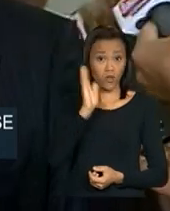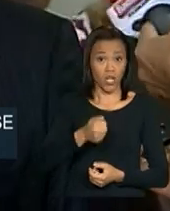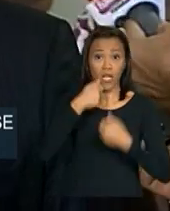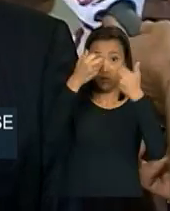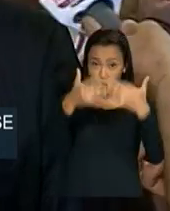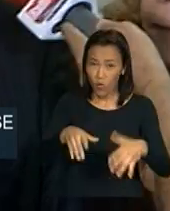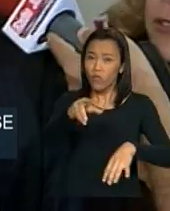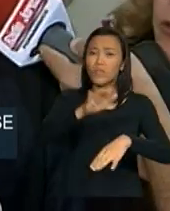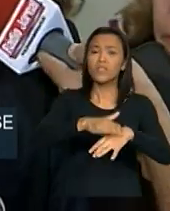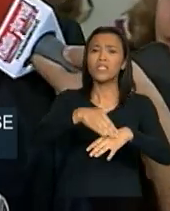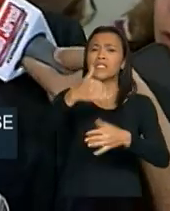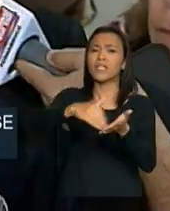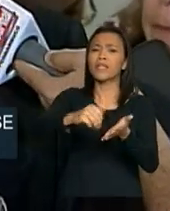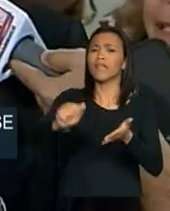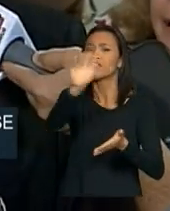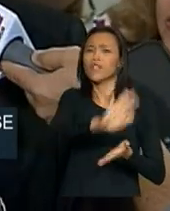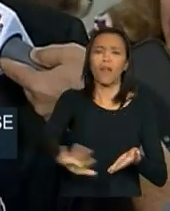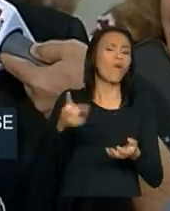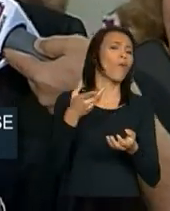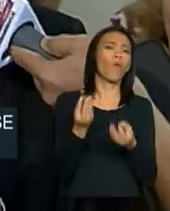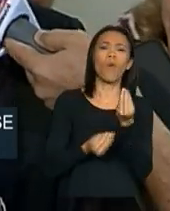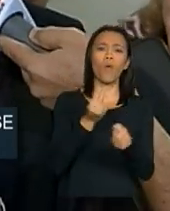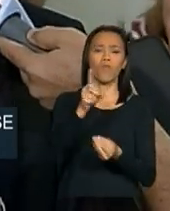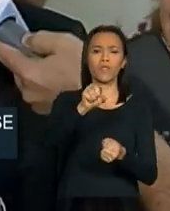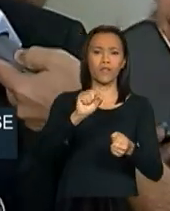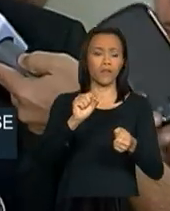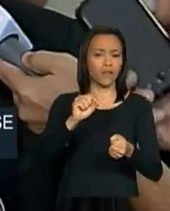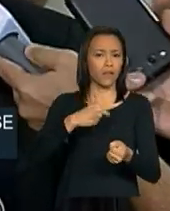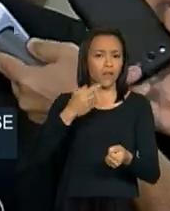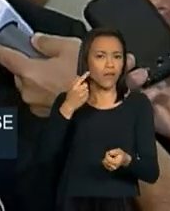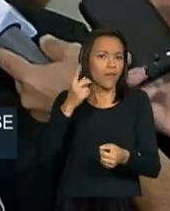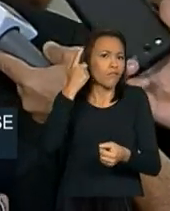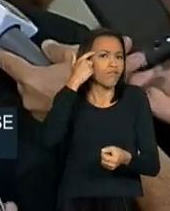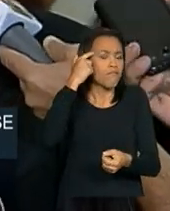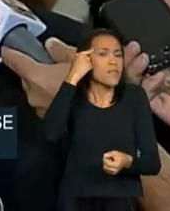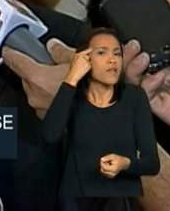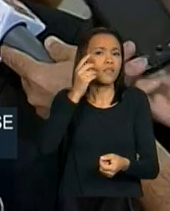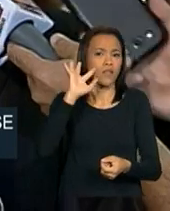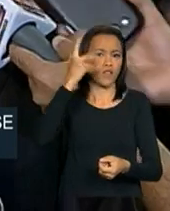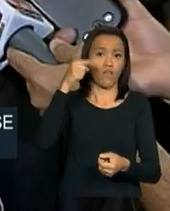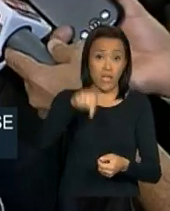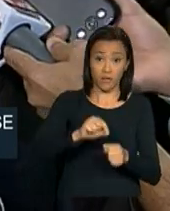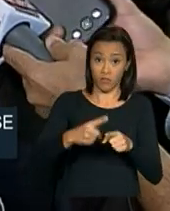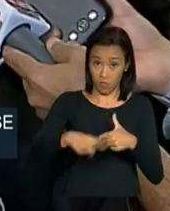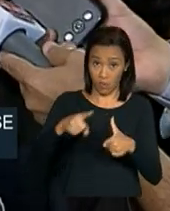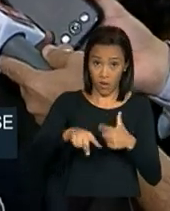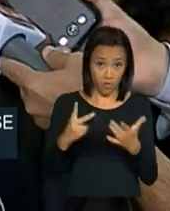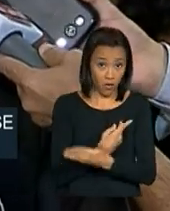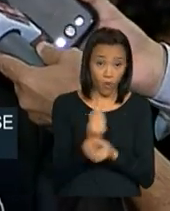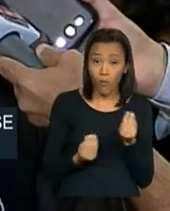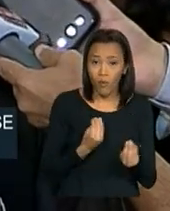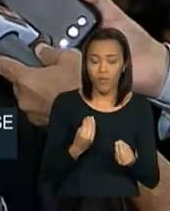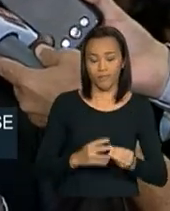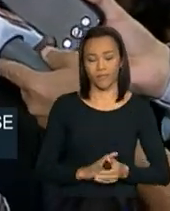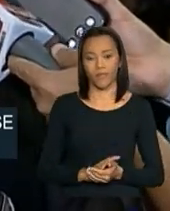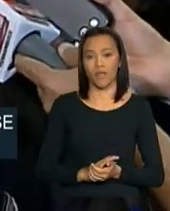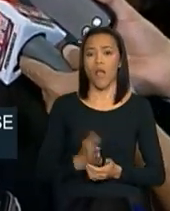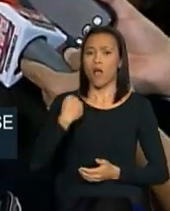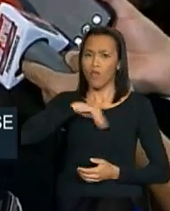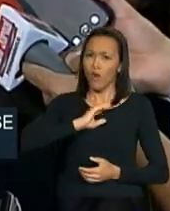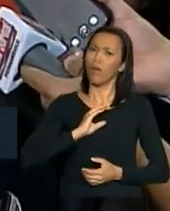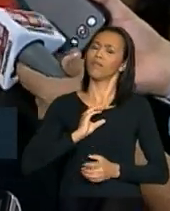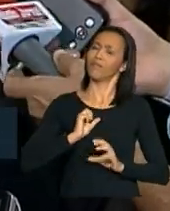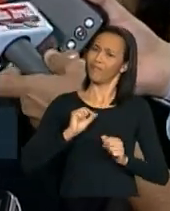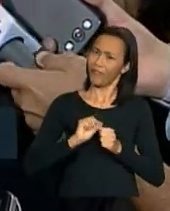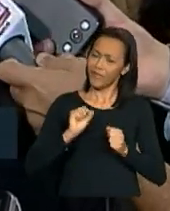senhor, como secretário-geral do partido, como é que o senhor pretende resolver essa questão no partido e no ministério? Nós vamos fazer todo o esforço para